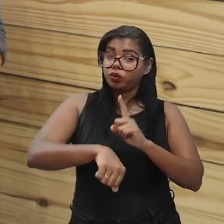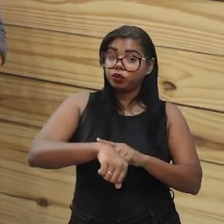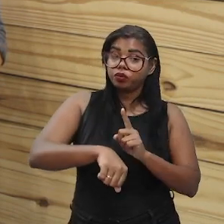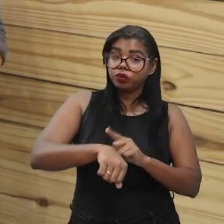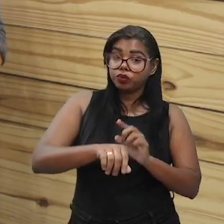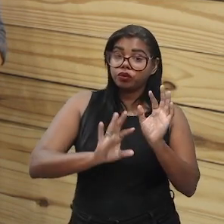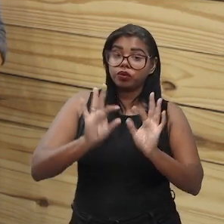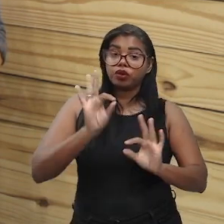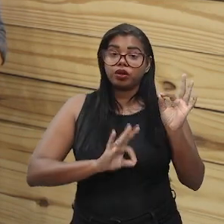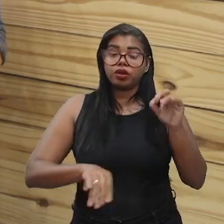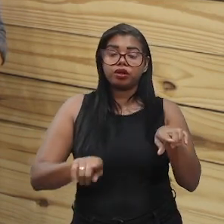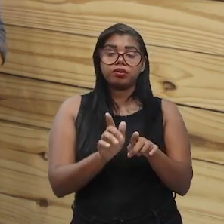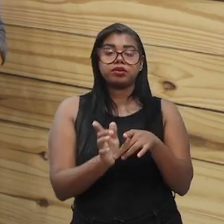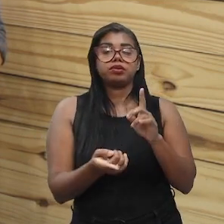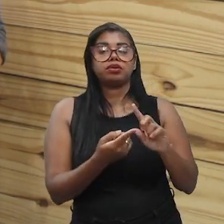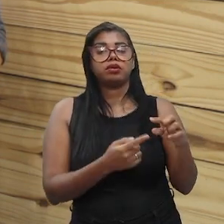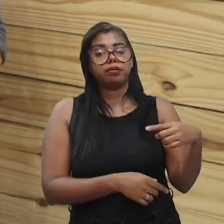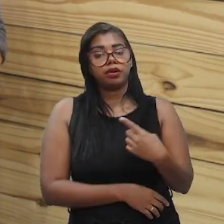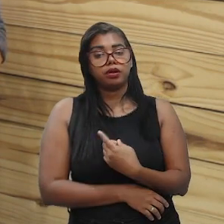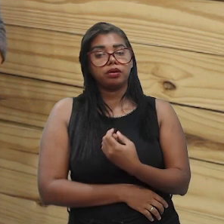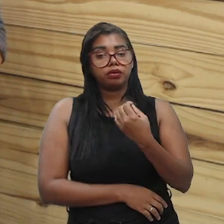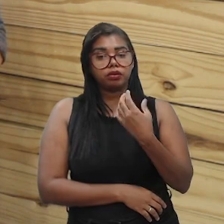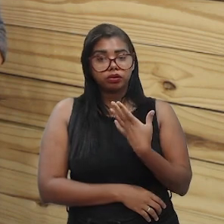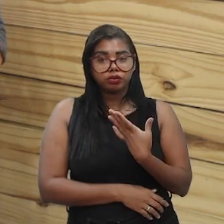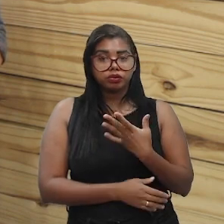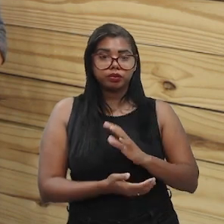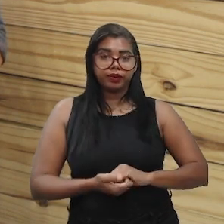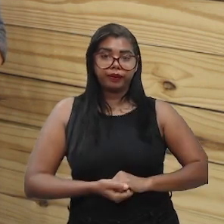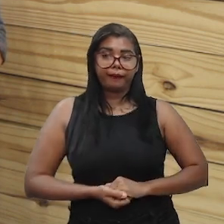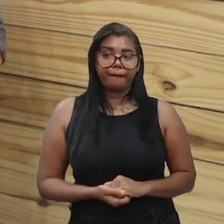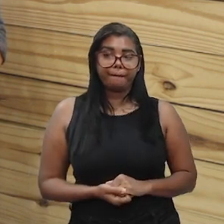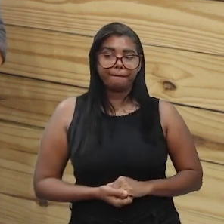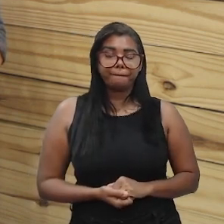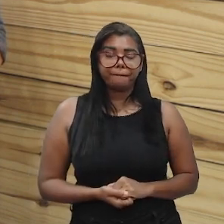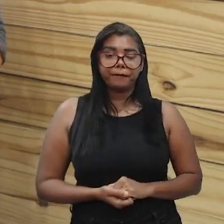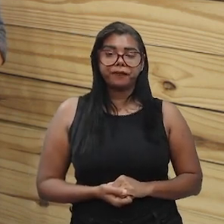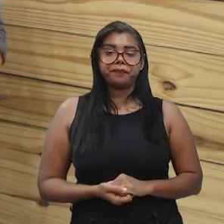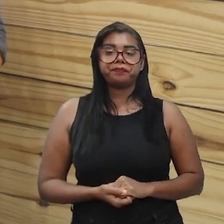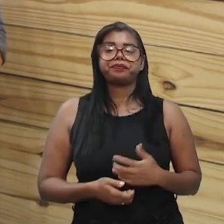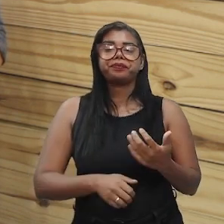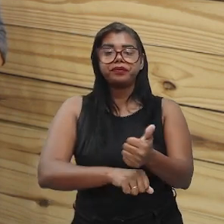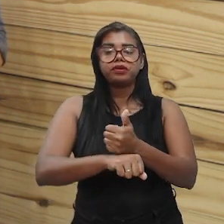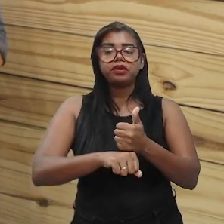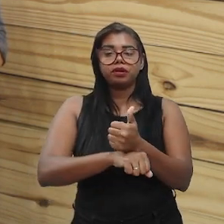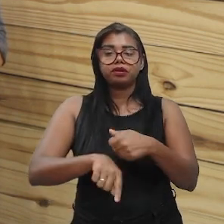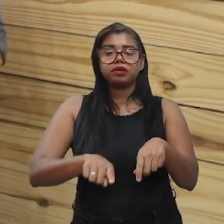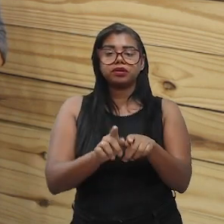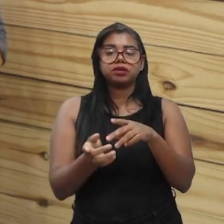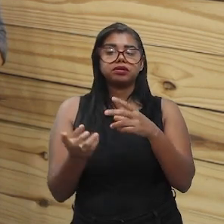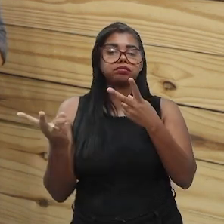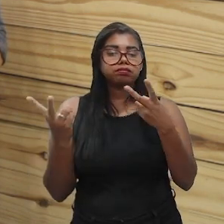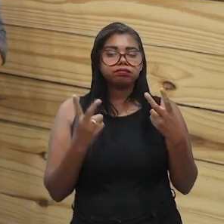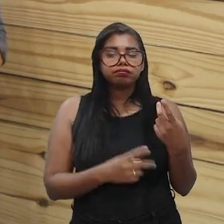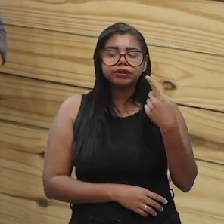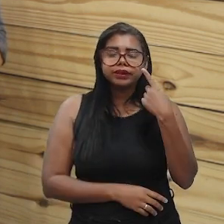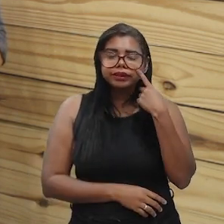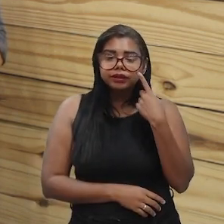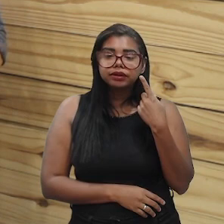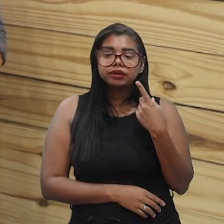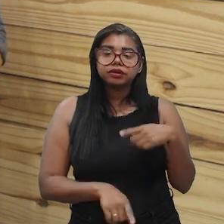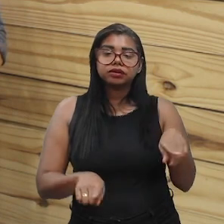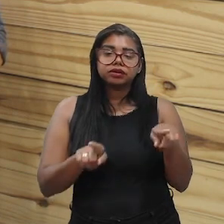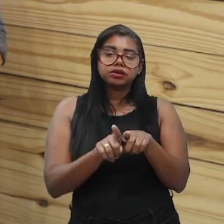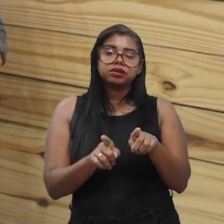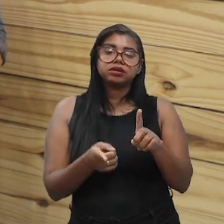começa a fazer ao nosso bem querer, digamos assim. Ótimo. Então, para o profissional, é interessante que ele consiga, assim como o